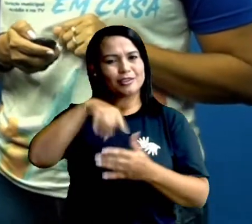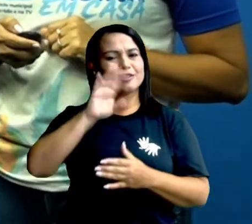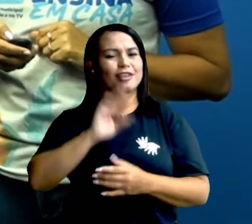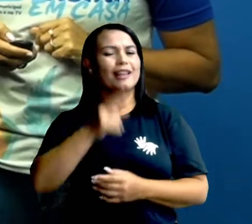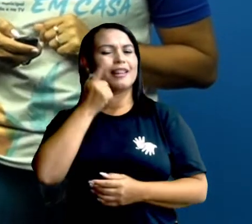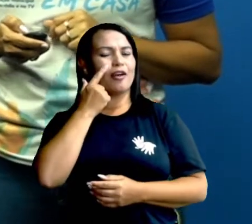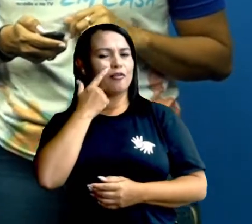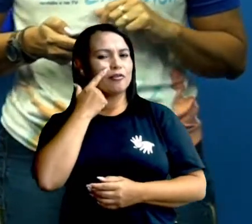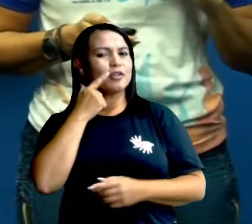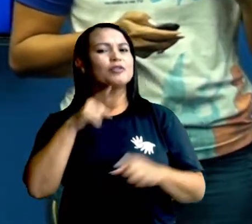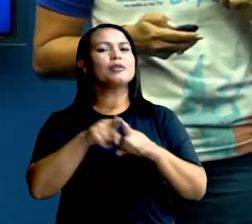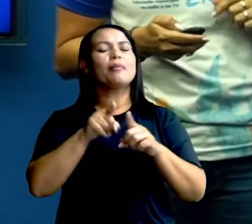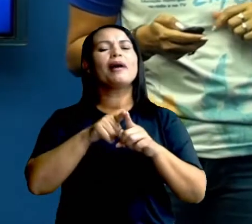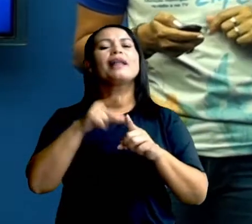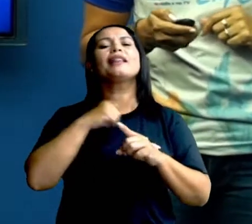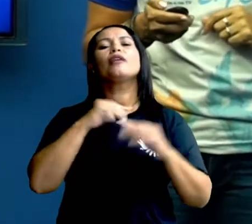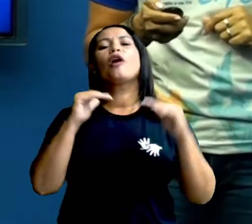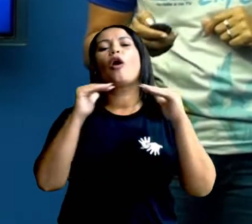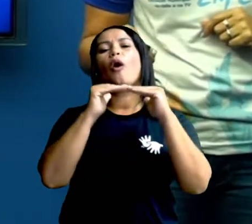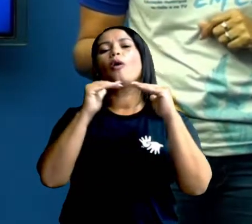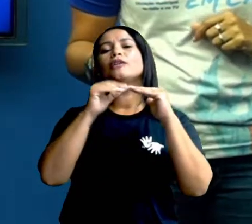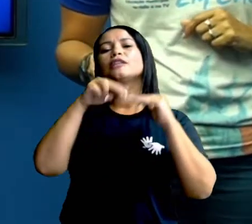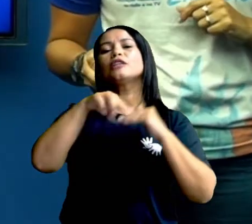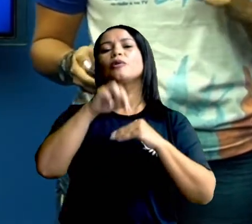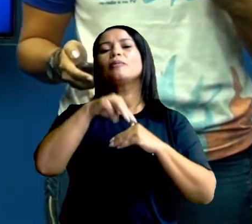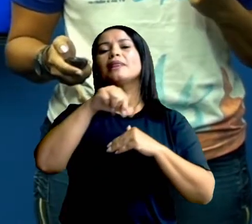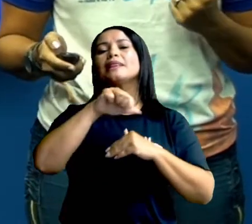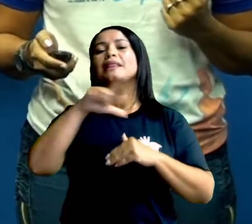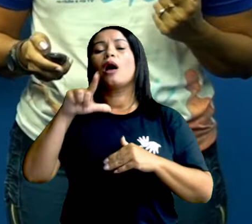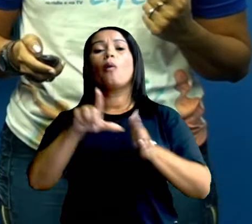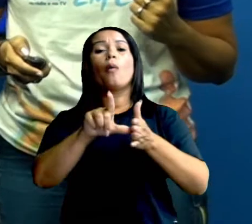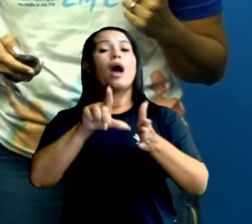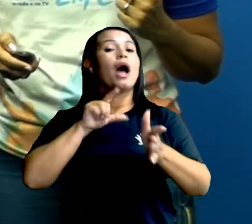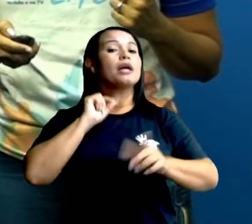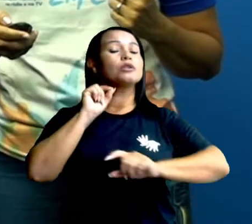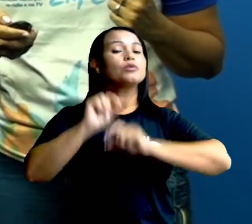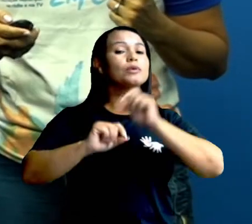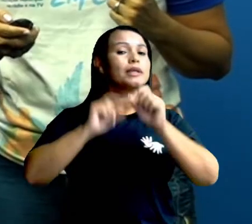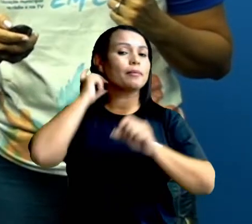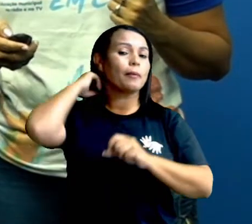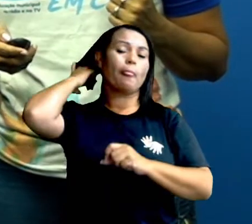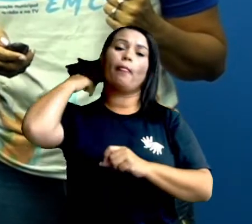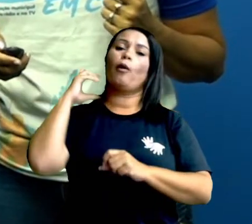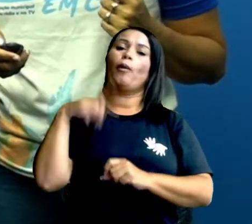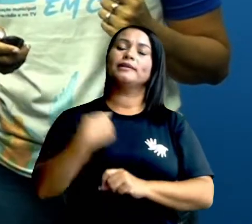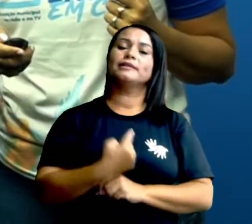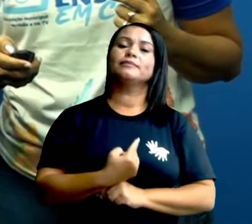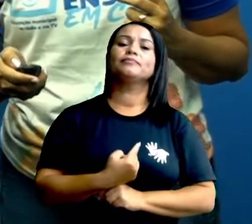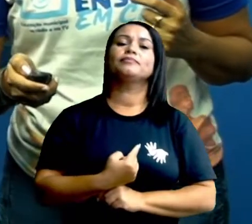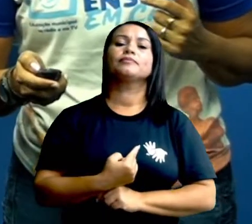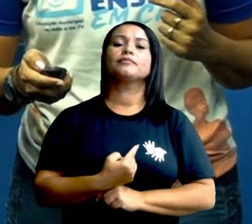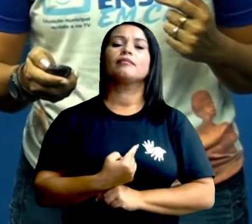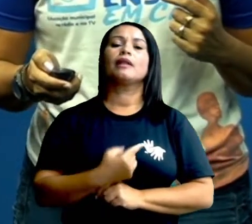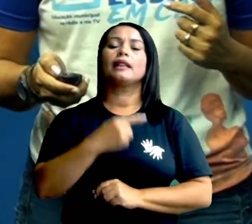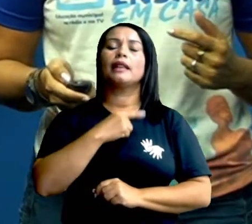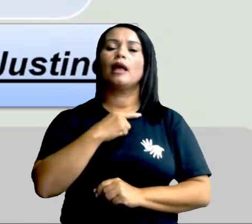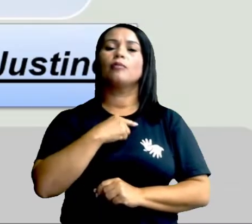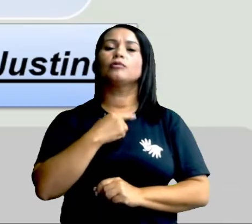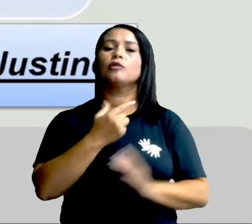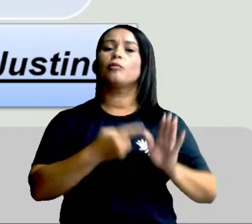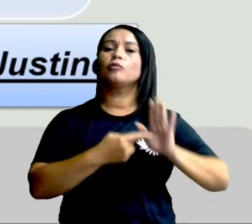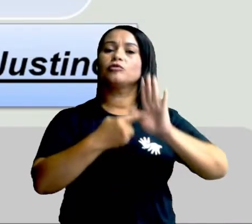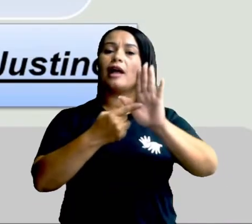visto, concordância nominal. Antes, a gente vai, aqui estão